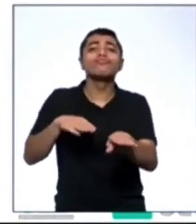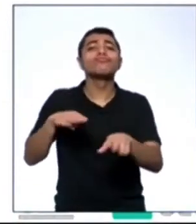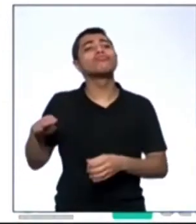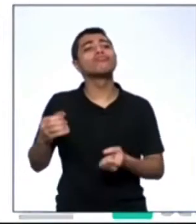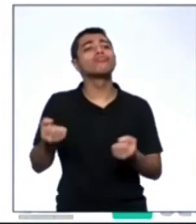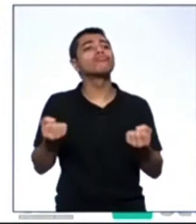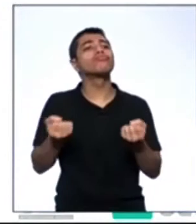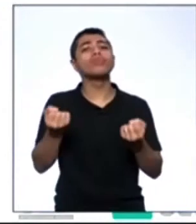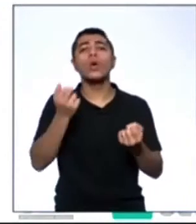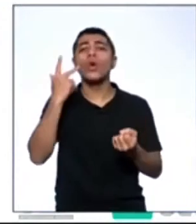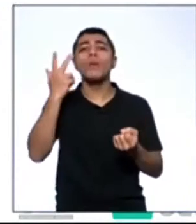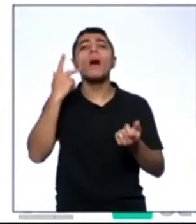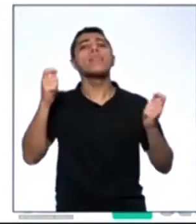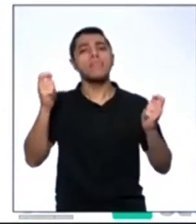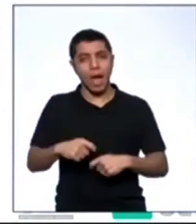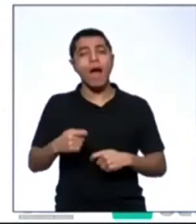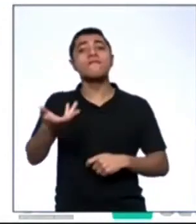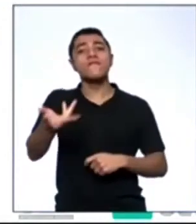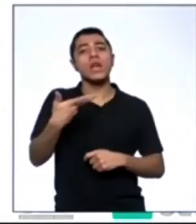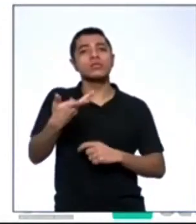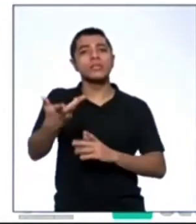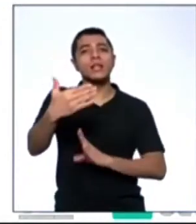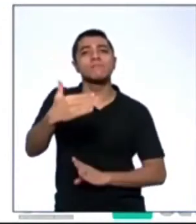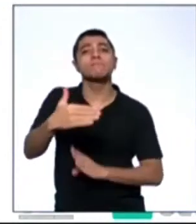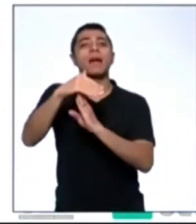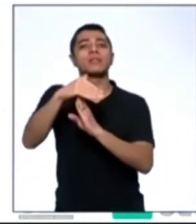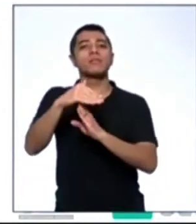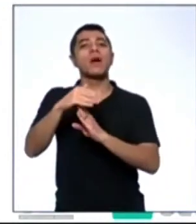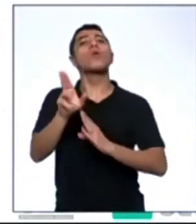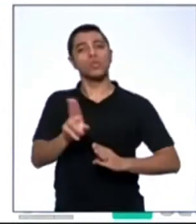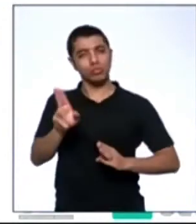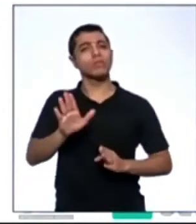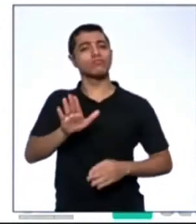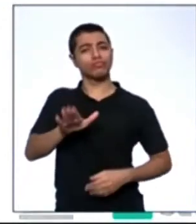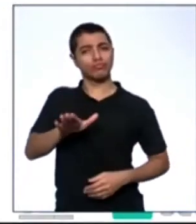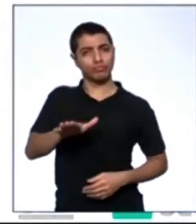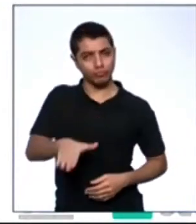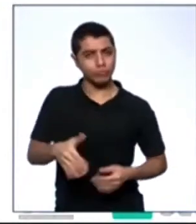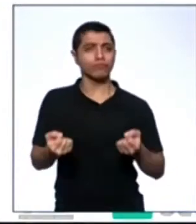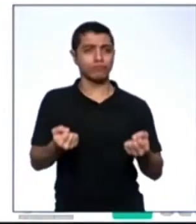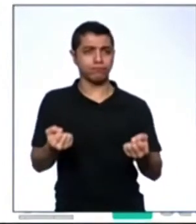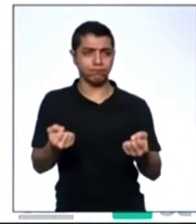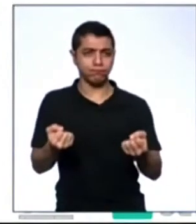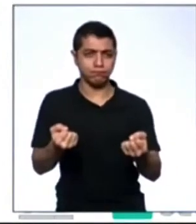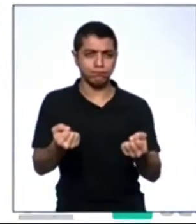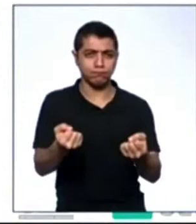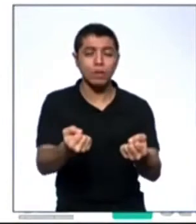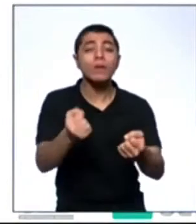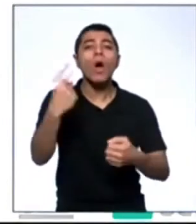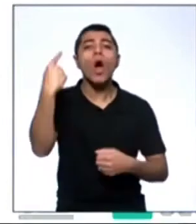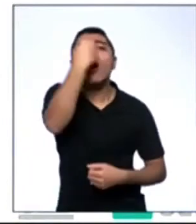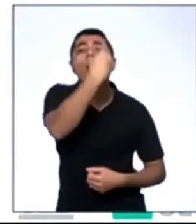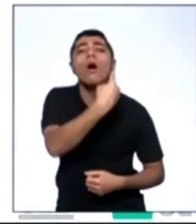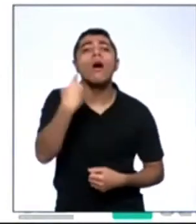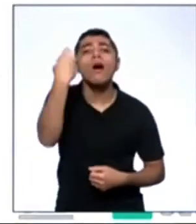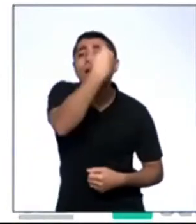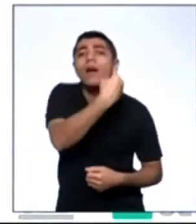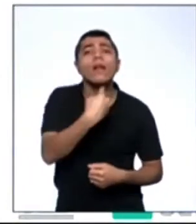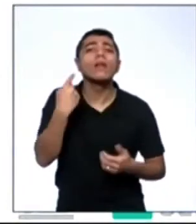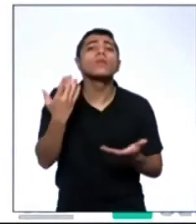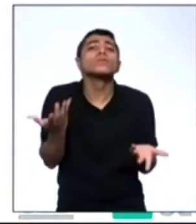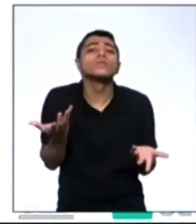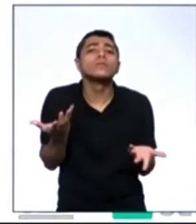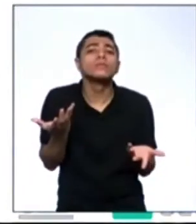continuamente na velocidade máxima permitida, qual será o tempo necessário em horas para realizar a realização da